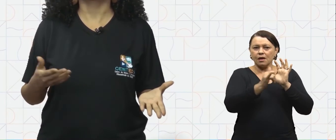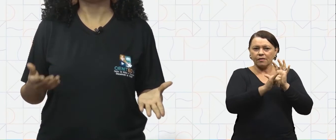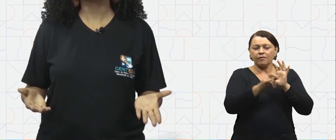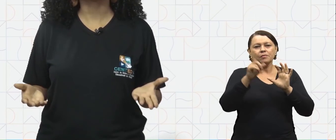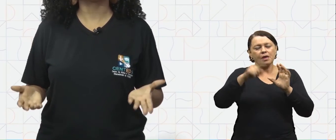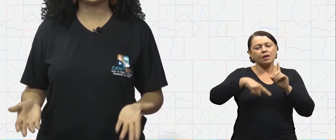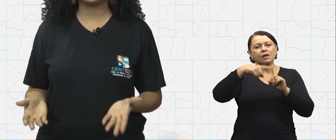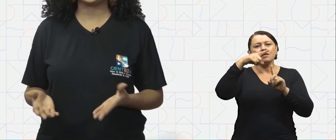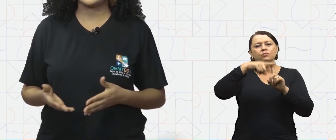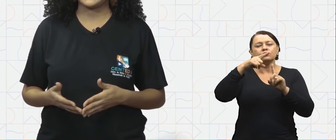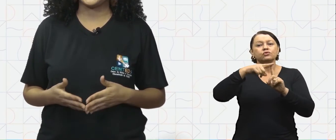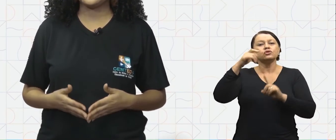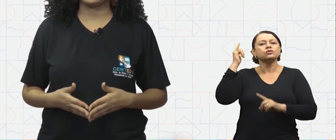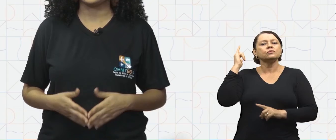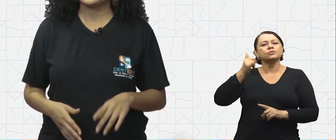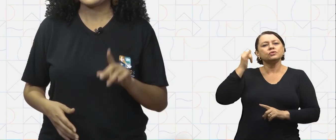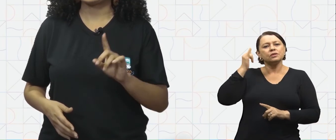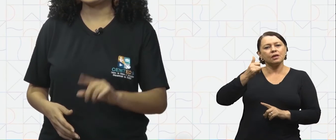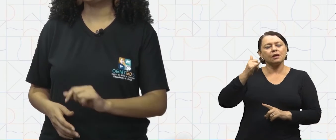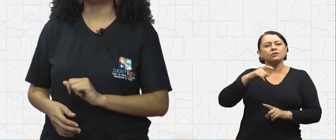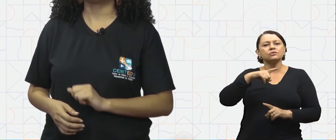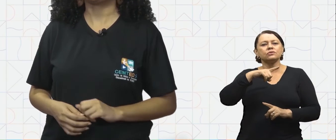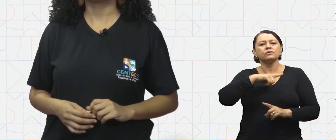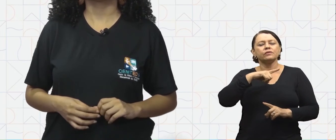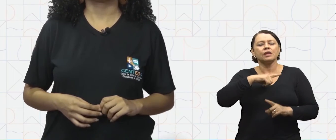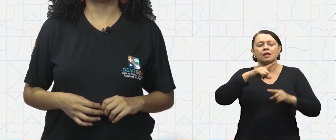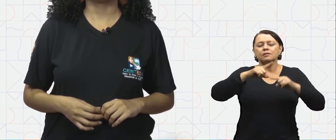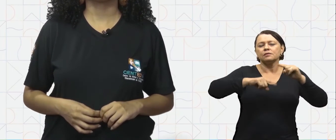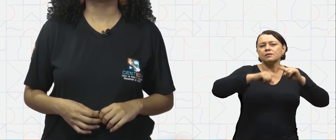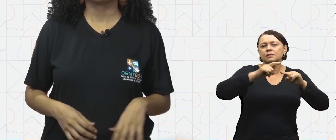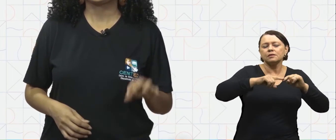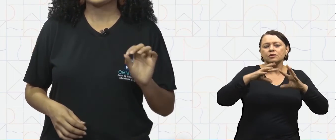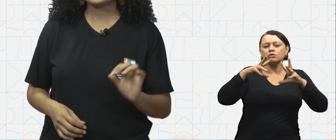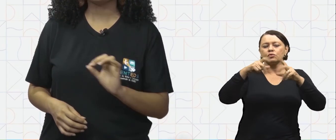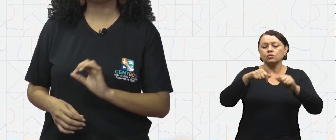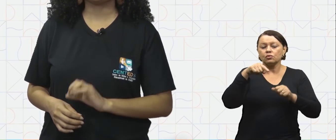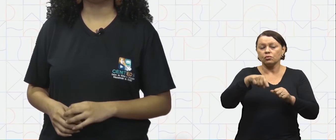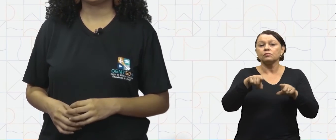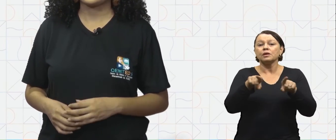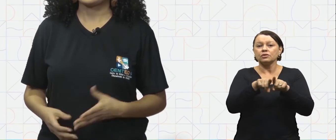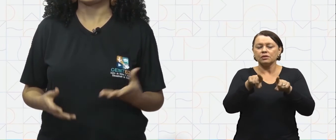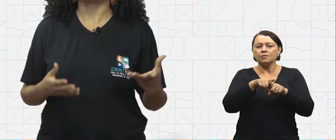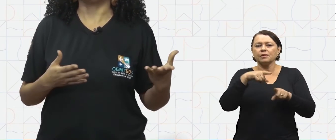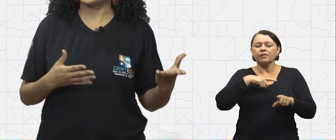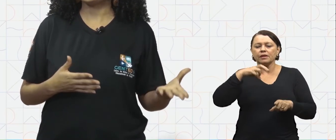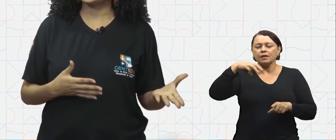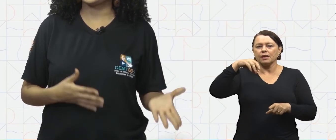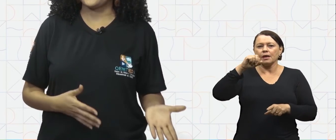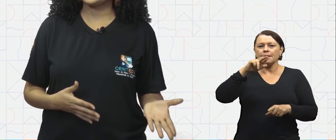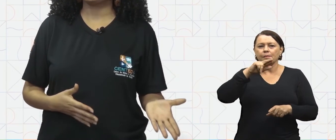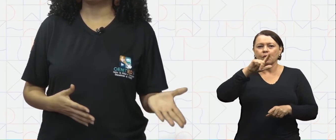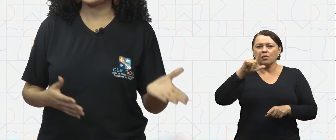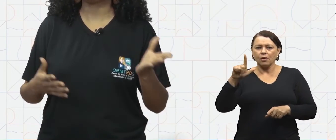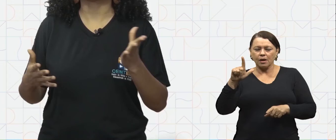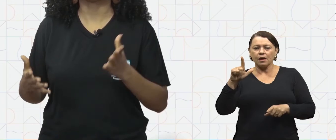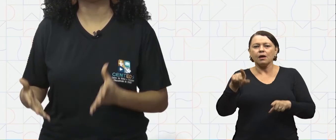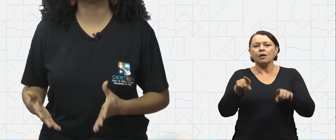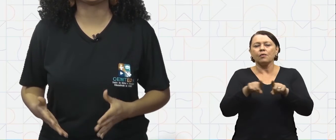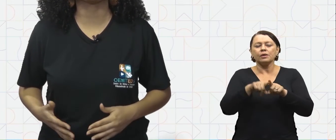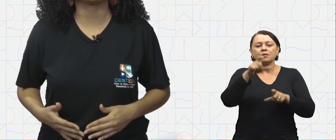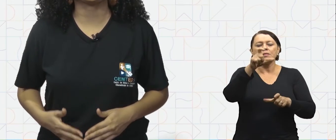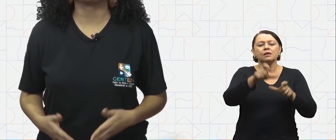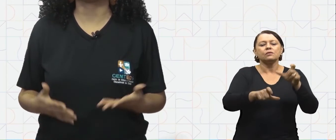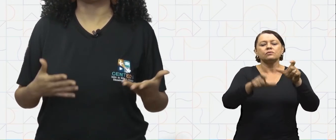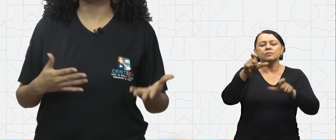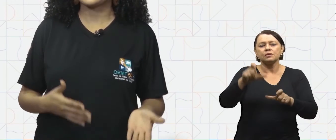um dos diversos tipos de narrativa, além de ter esses elementos, ela também terá a moral da história, além